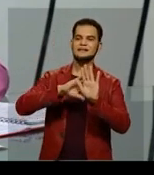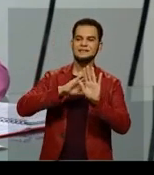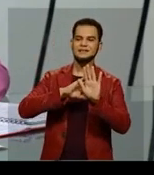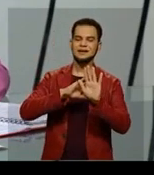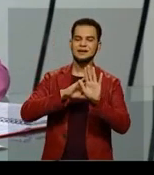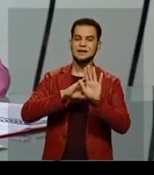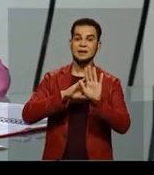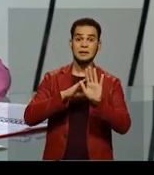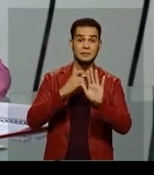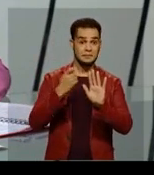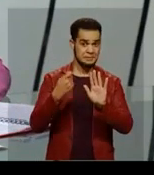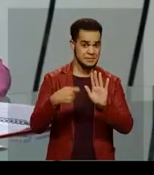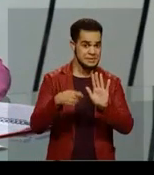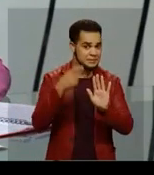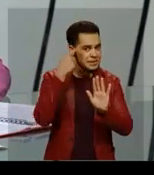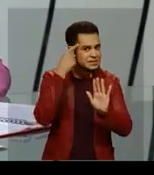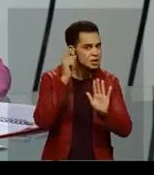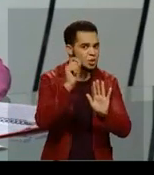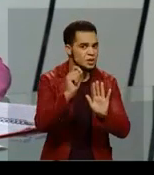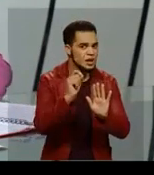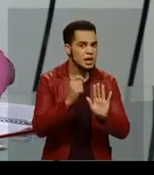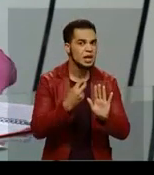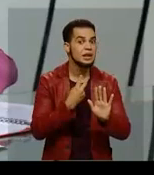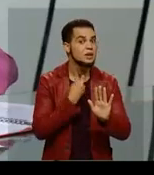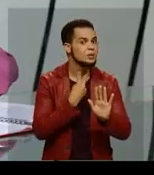pode extrapolar.